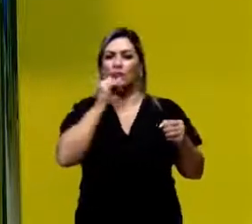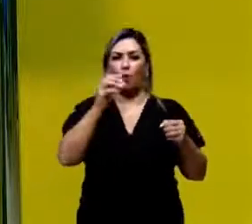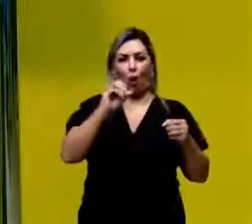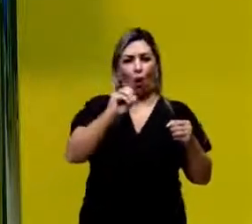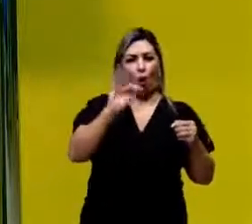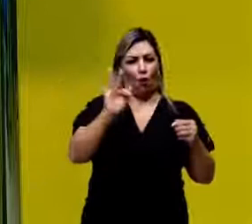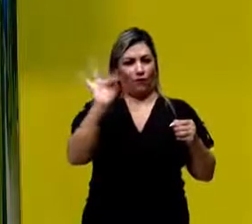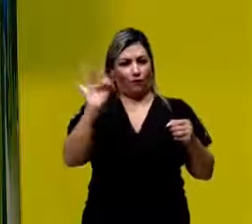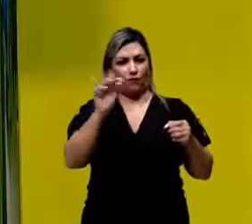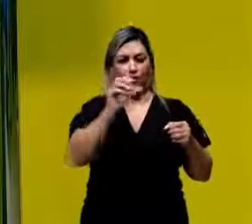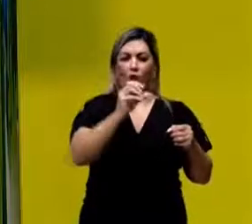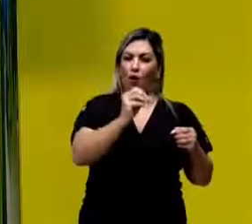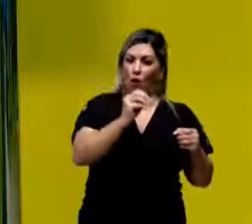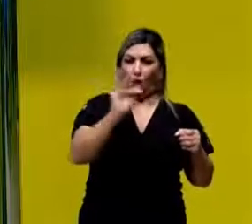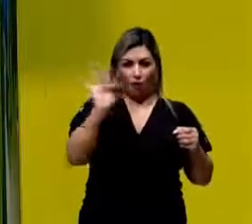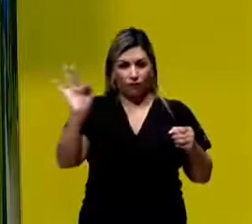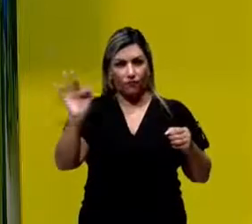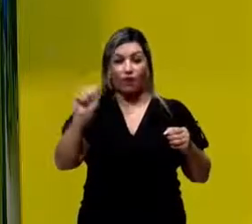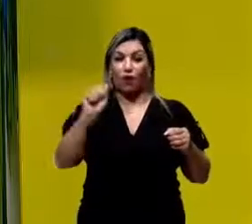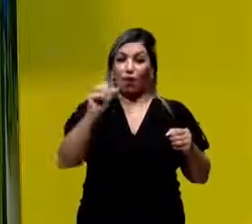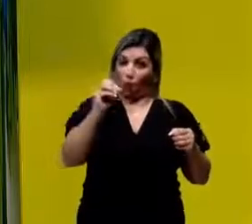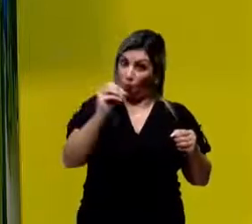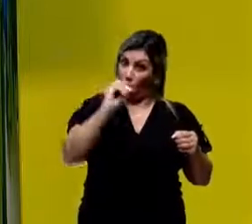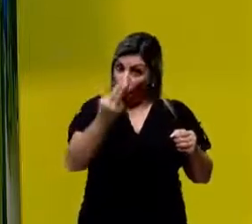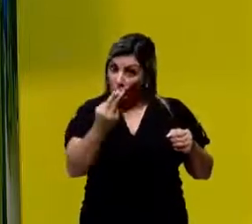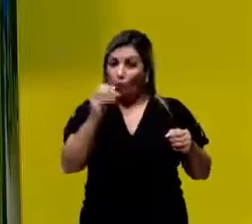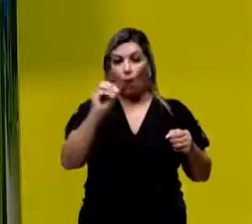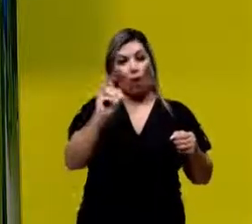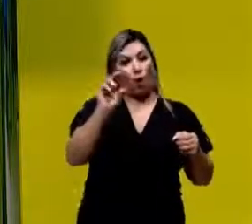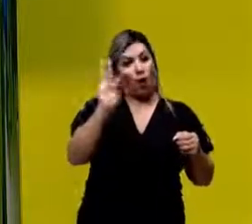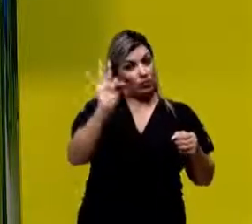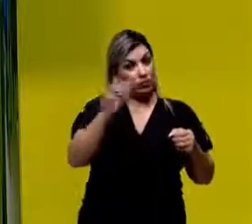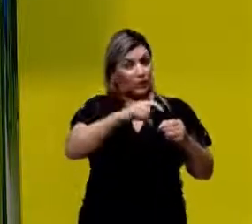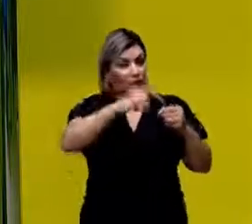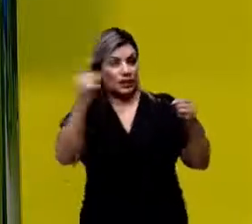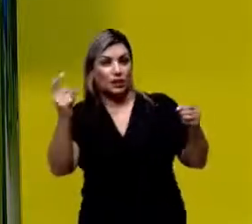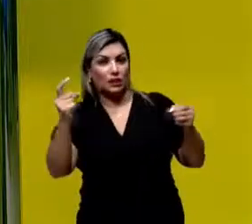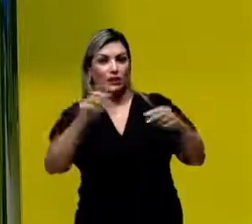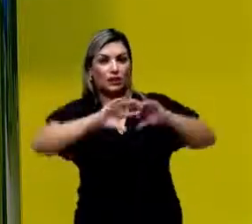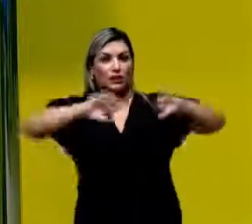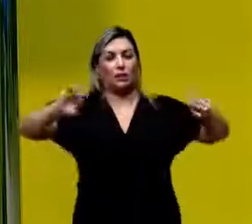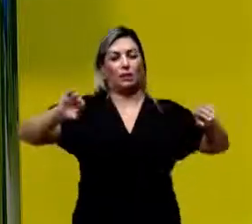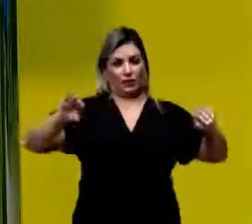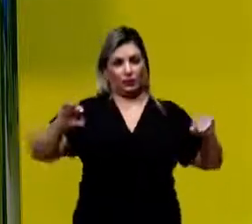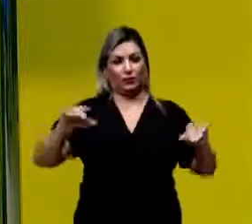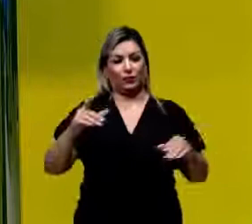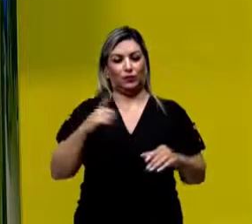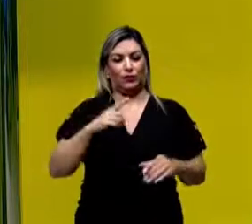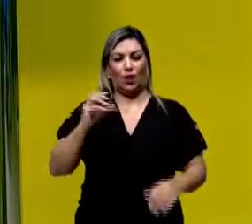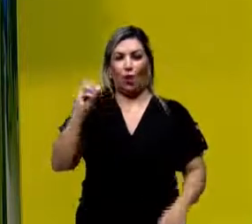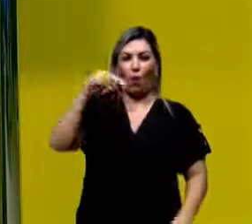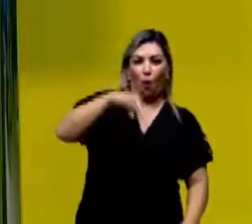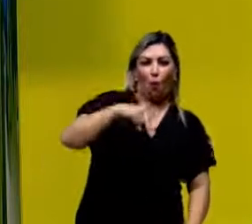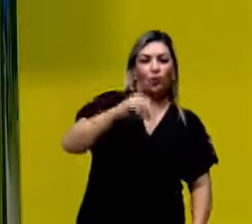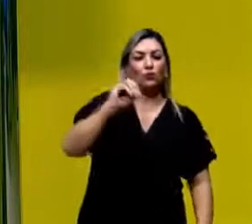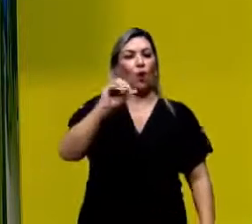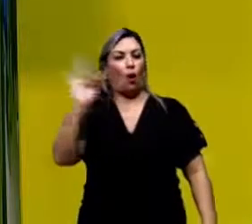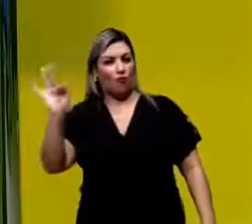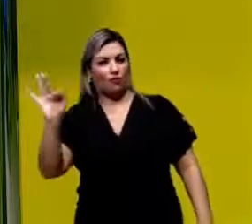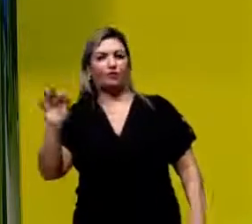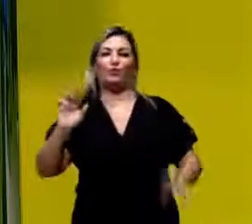virem os e e sempre tem essa rutura o contrário é o que é one